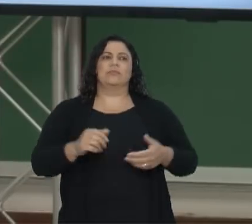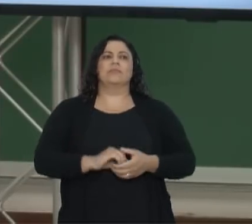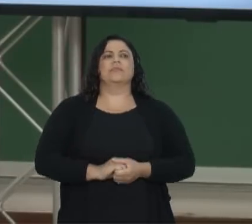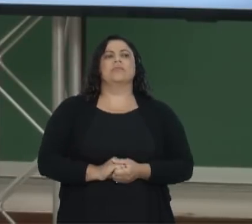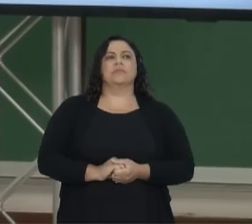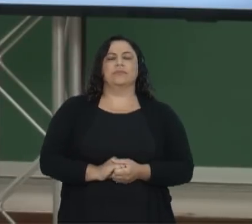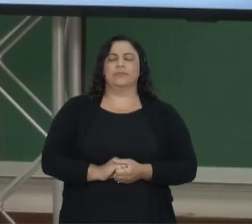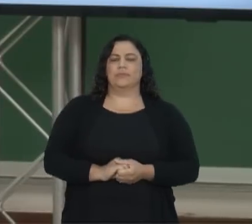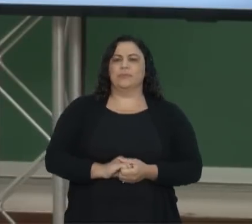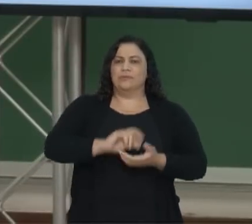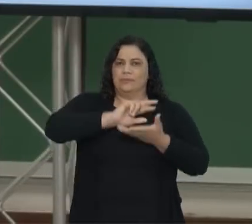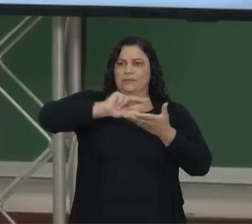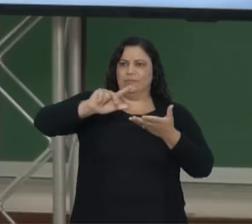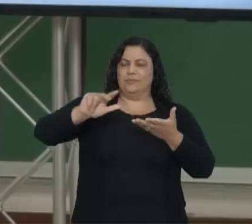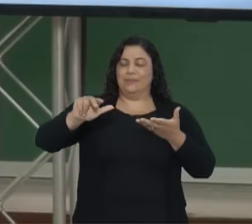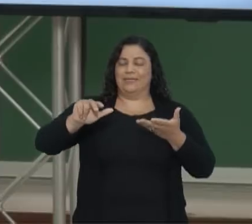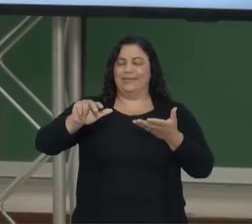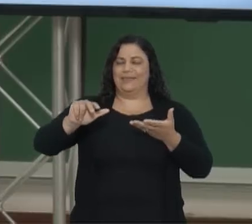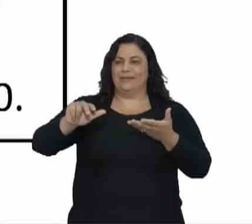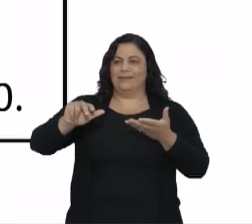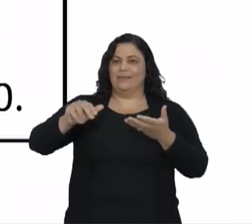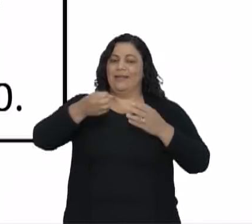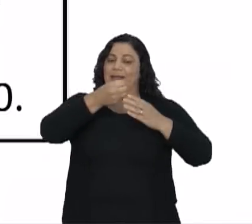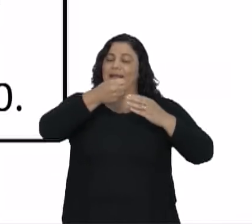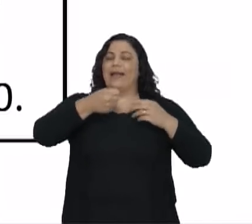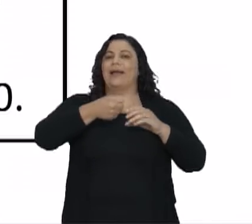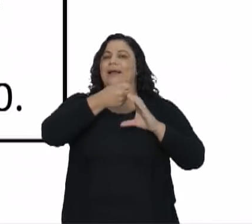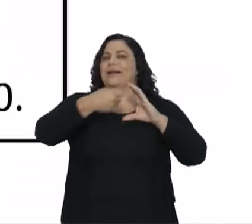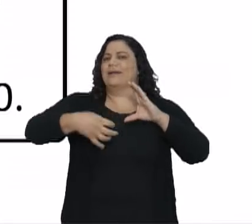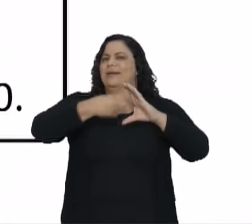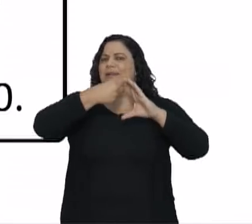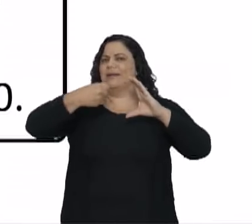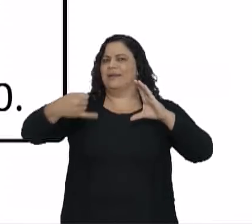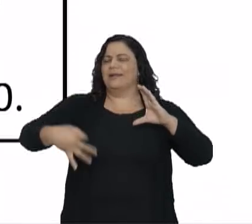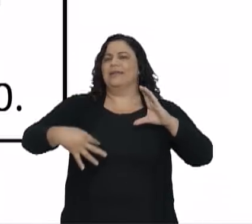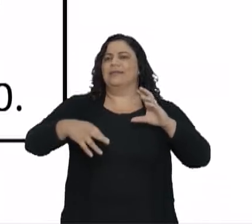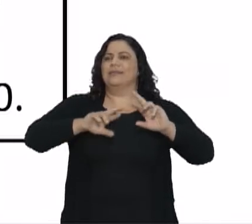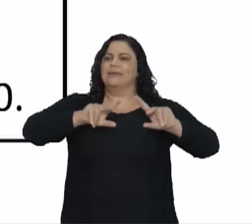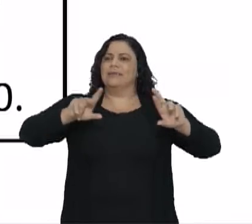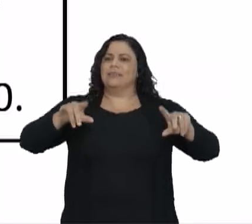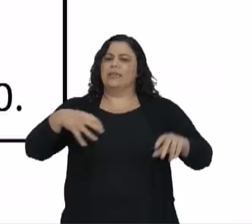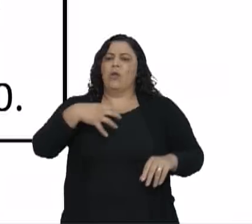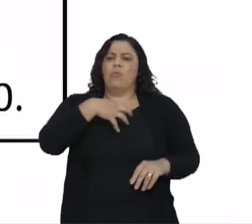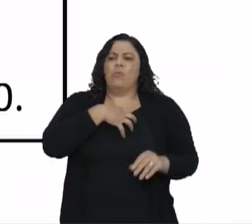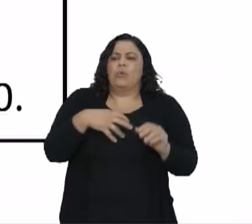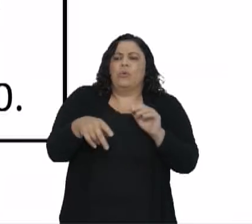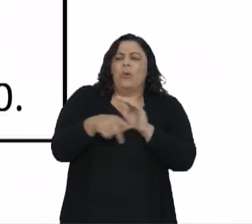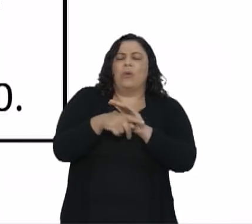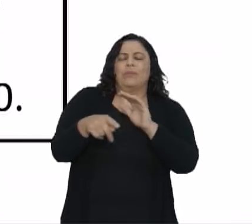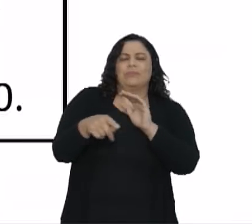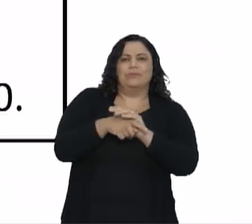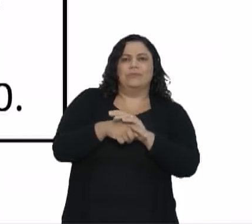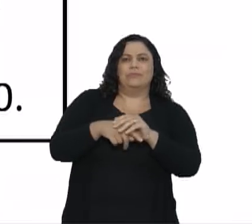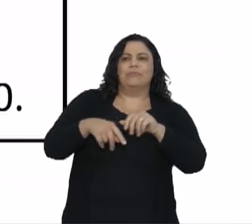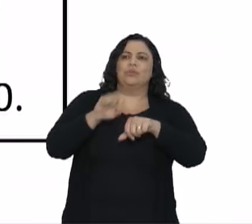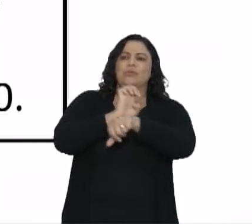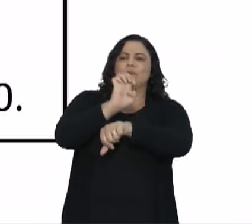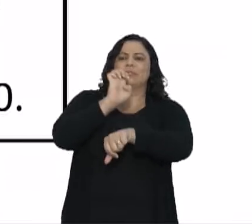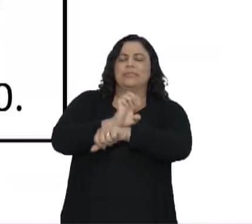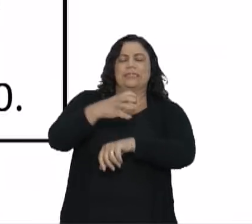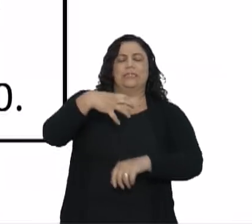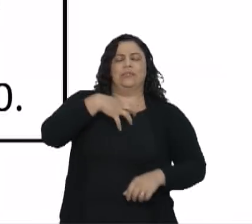cada uma delas mais rapidamente, né? O candomblé, que nasceu na Bahia e tem sido sinônimo das tradições